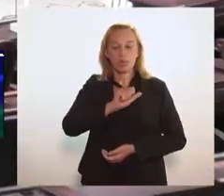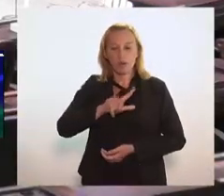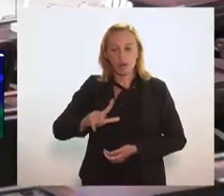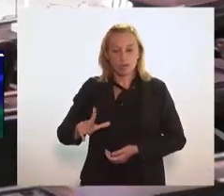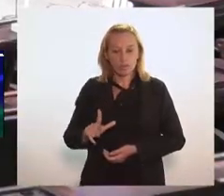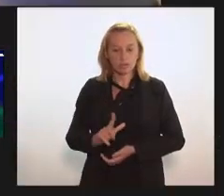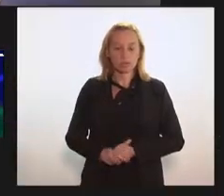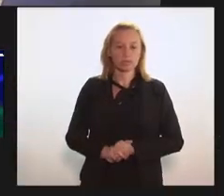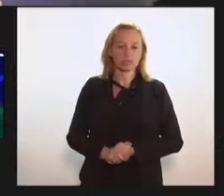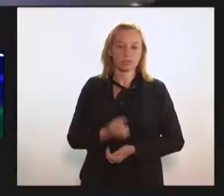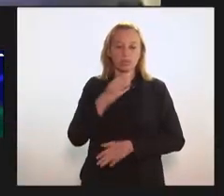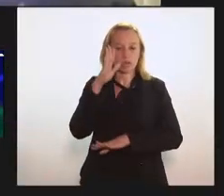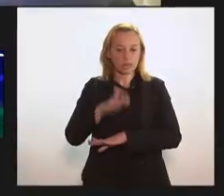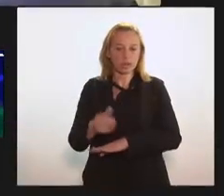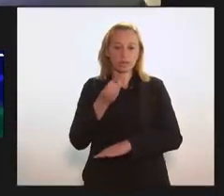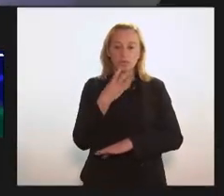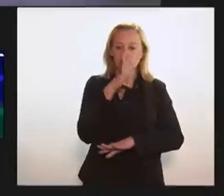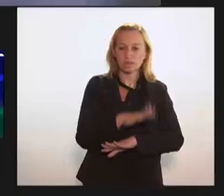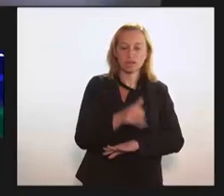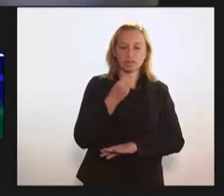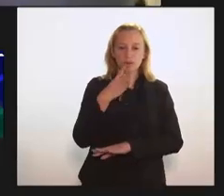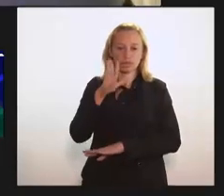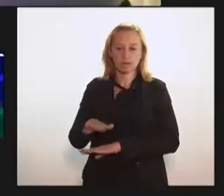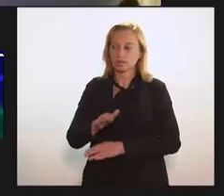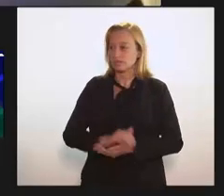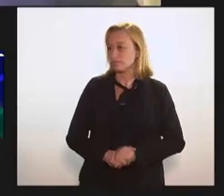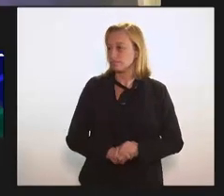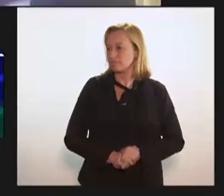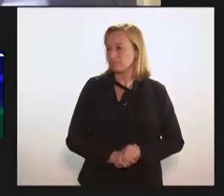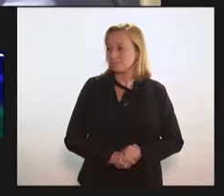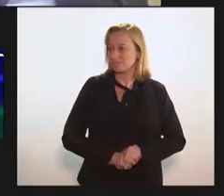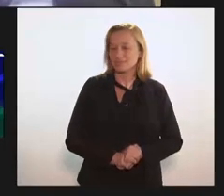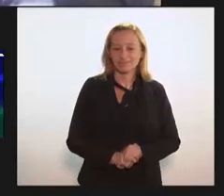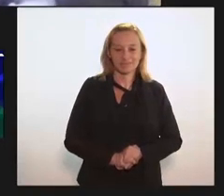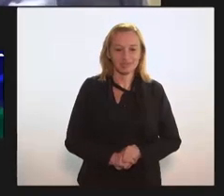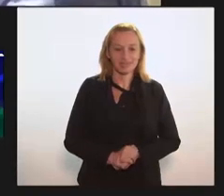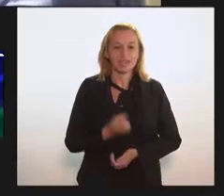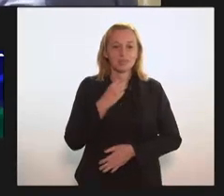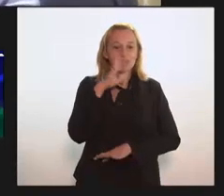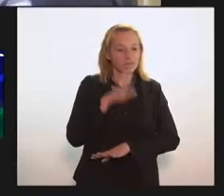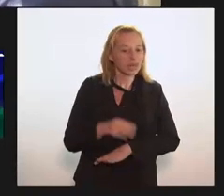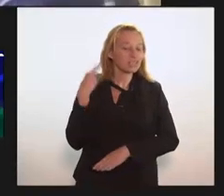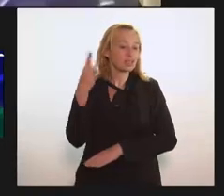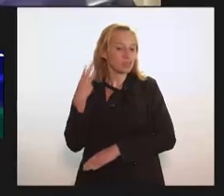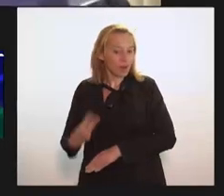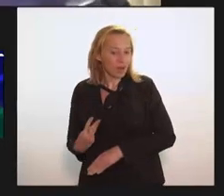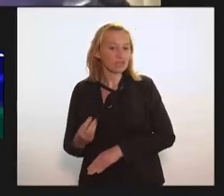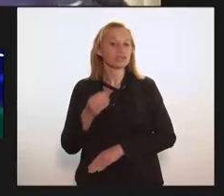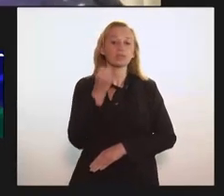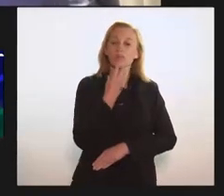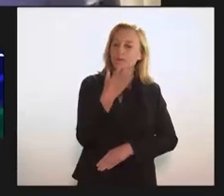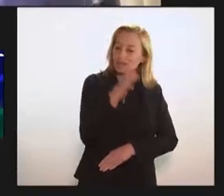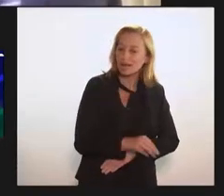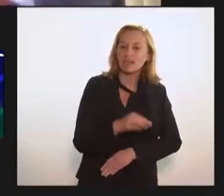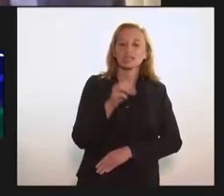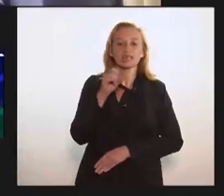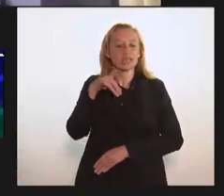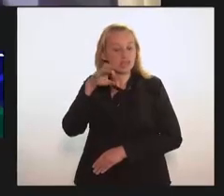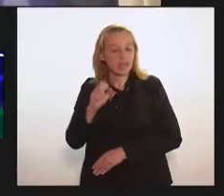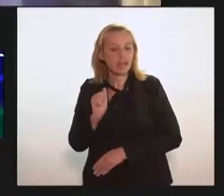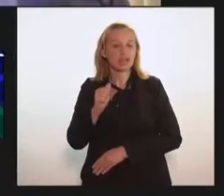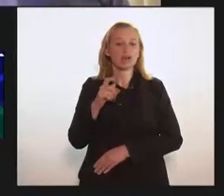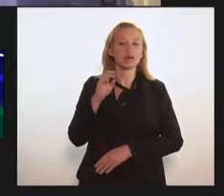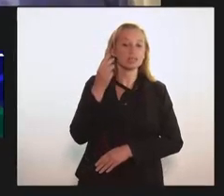presidente. Boa tarde, Carlos Mink, subtenente, boa. Mônica. Boa. Marta, Célia, Bebeto, Rosane